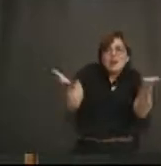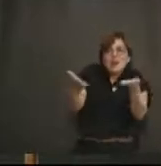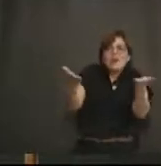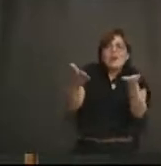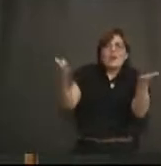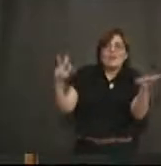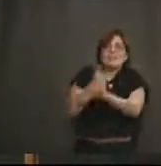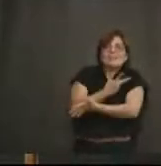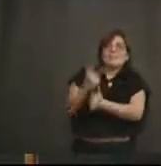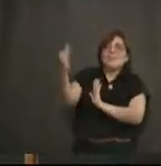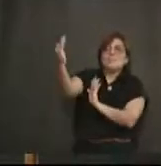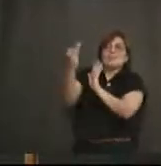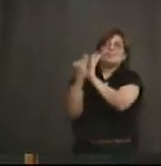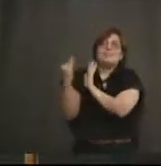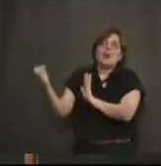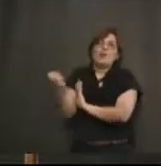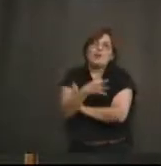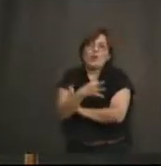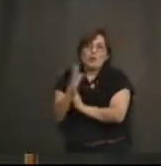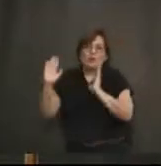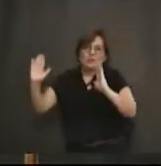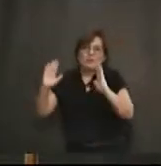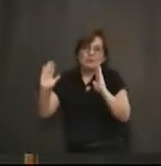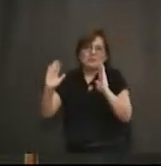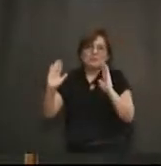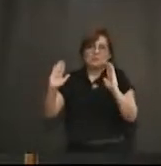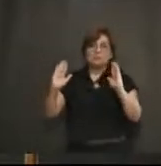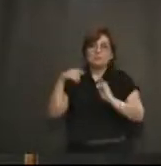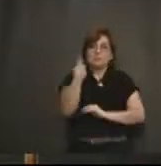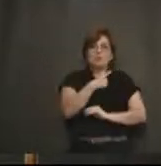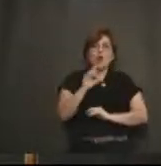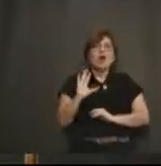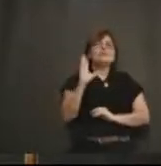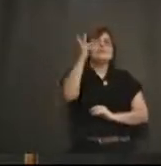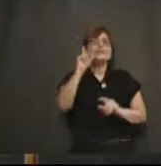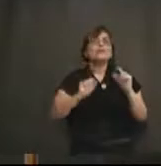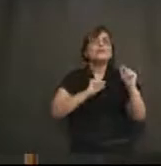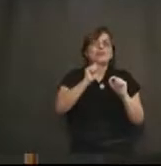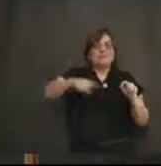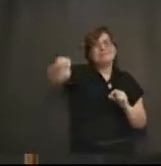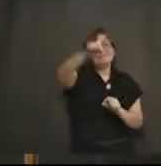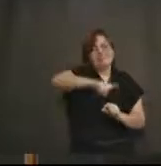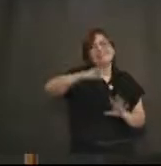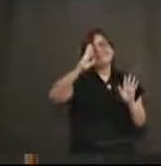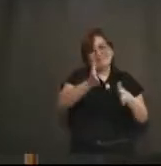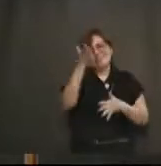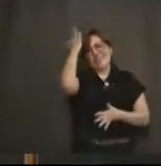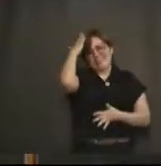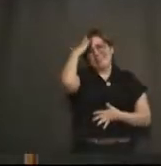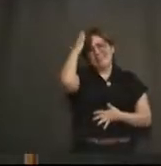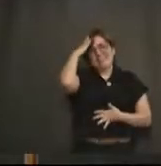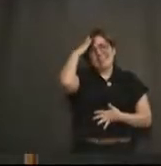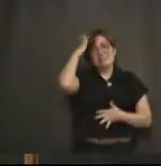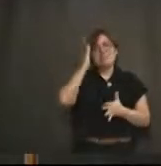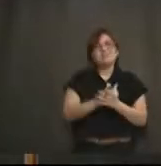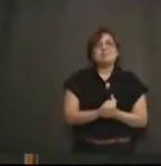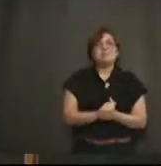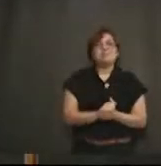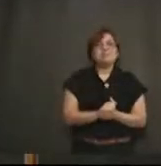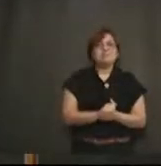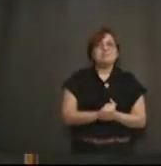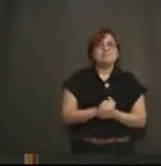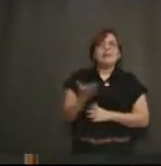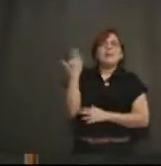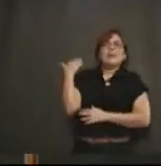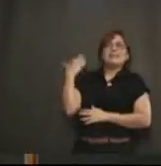data. A decisão tomada, vocês certamente já sabem. Eu diria que aquela aposta, um tanto